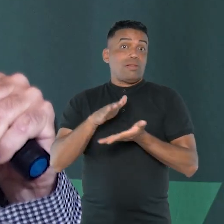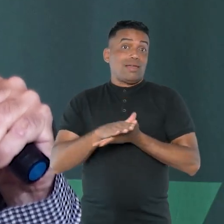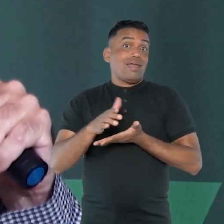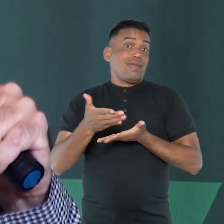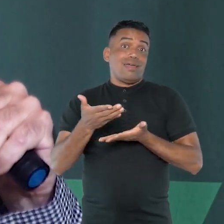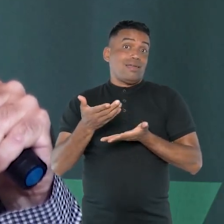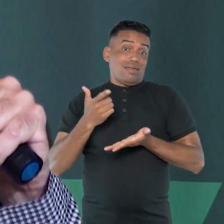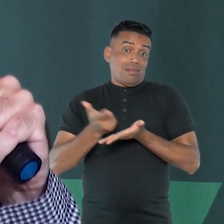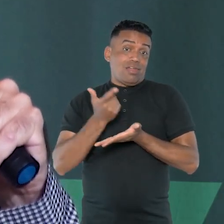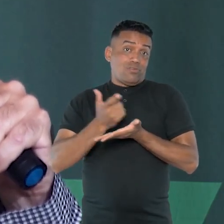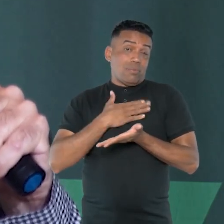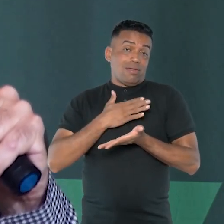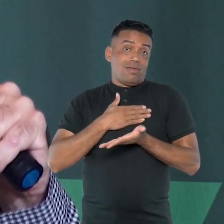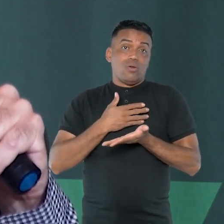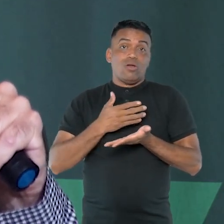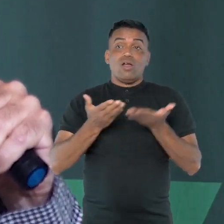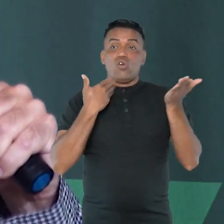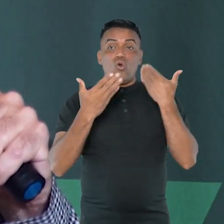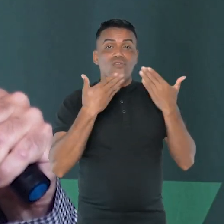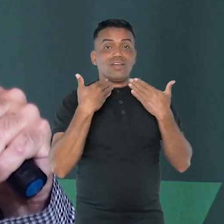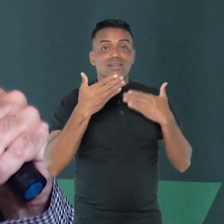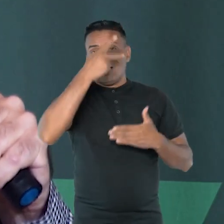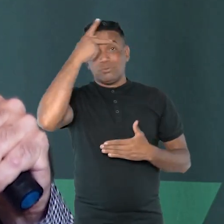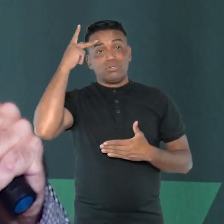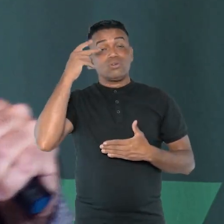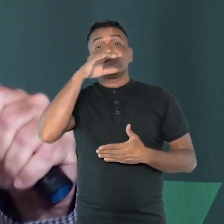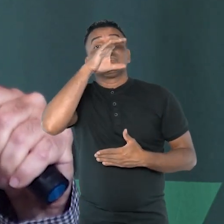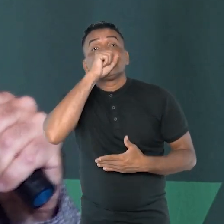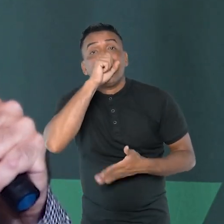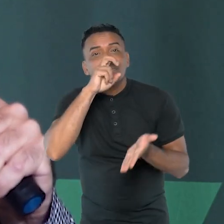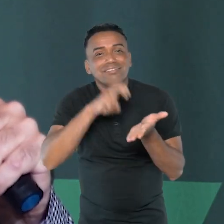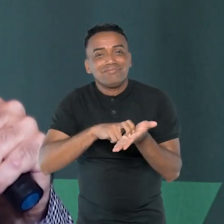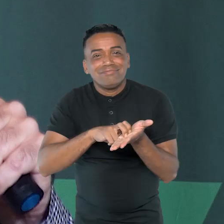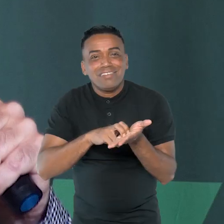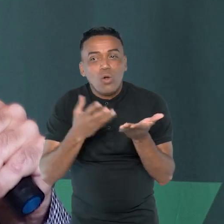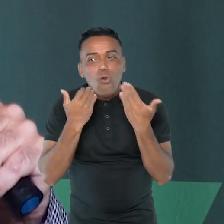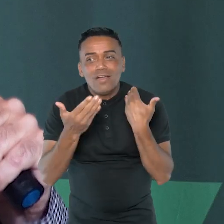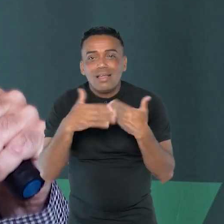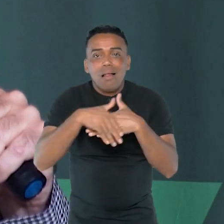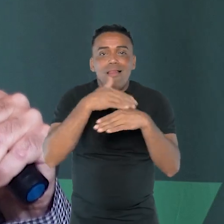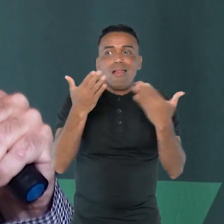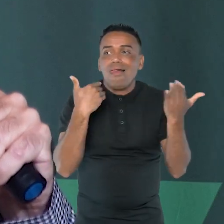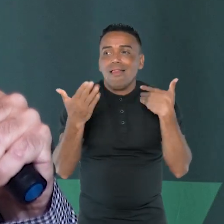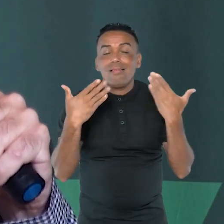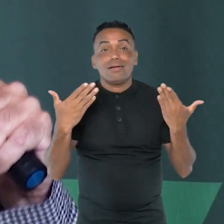sabe? Falar sobre livros, conversar sobre livros no sábado de manhã, sabe? É algo que, salvo engano, só ocorre em BH, os